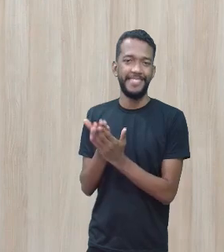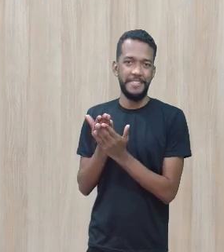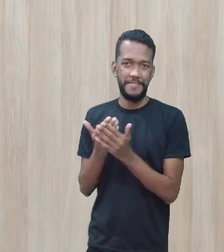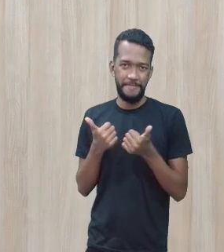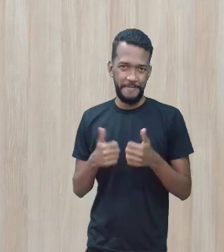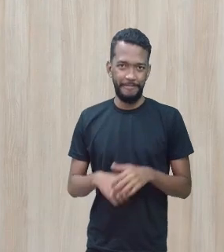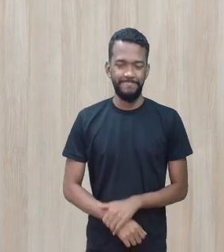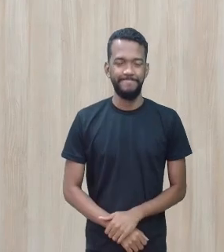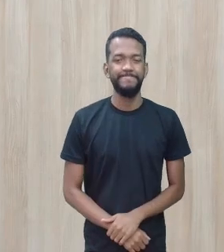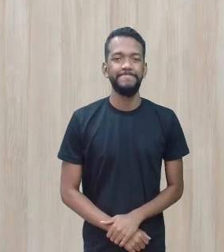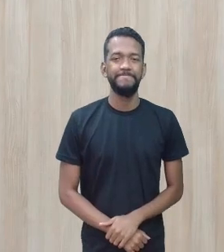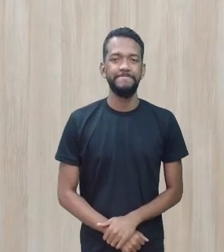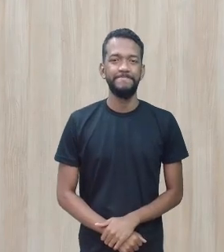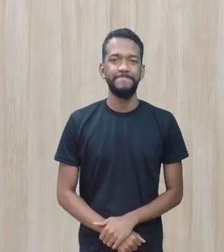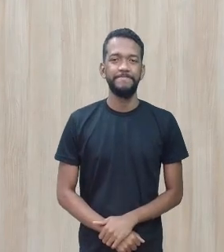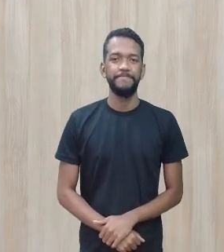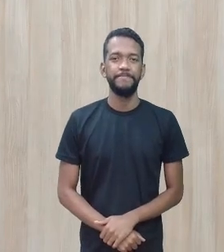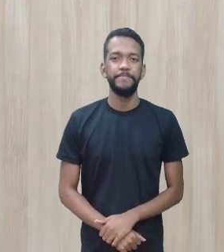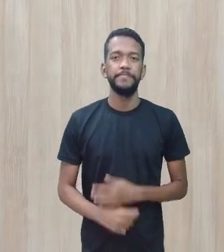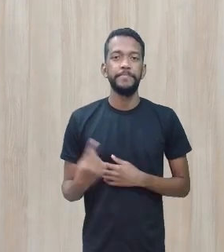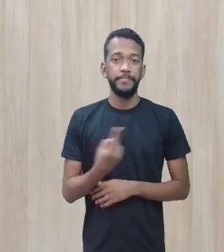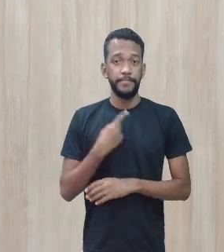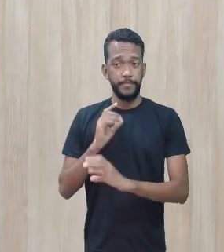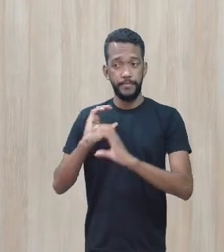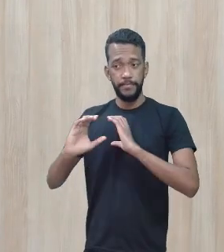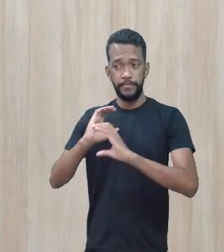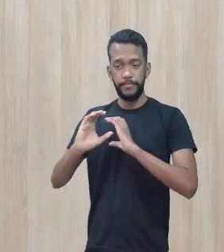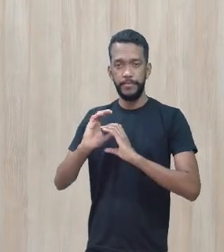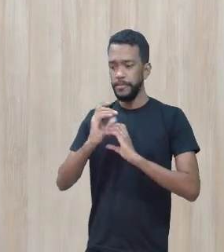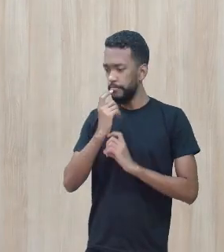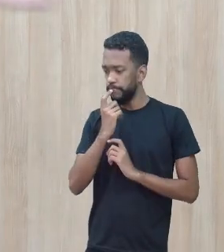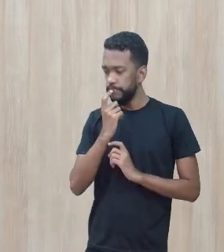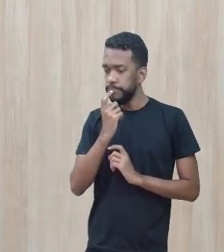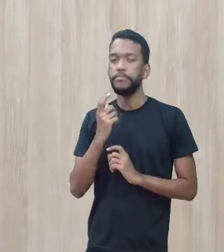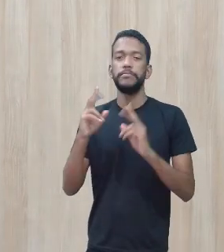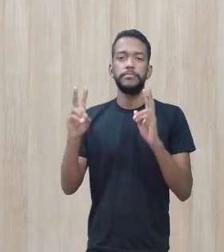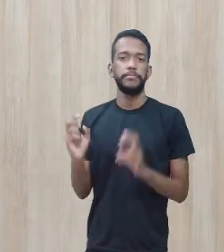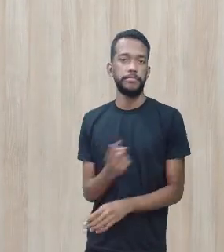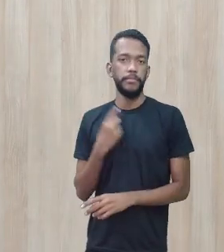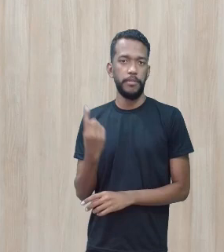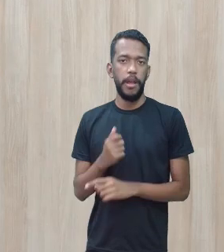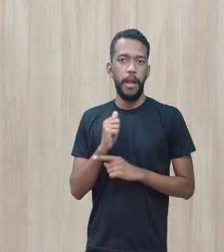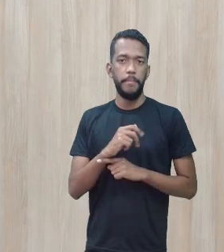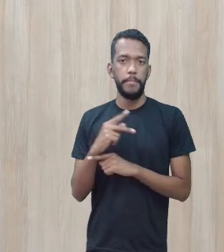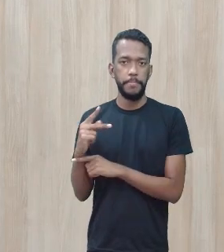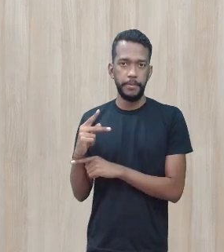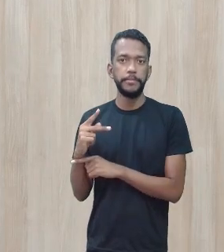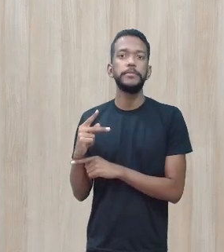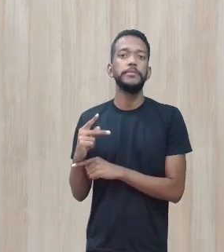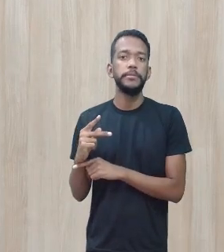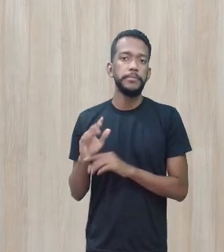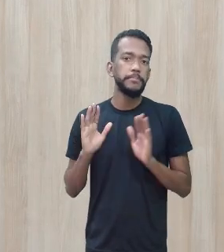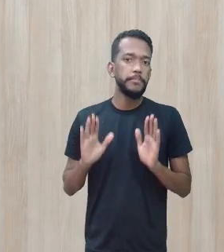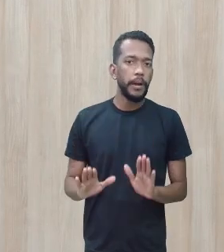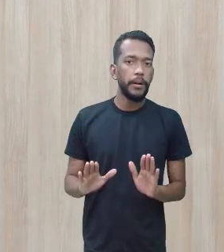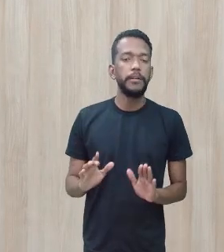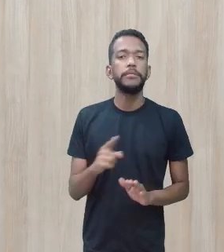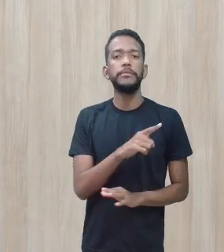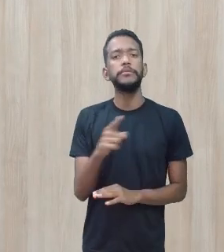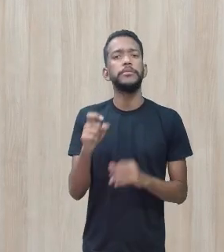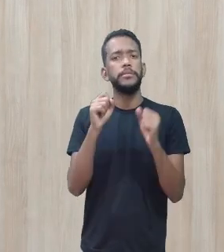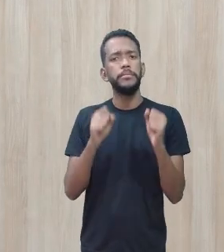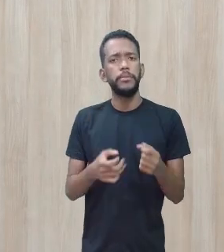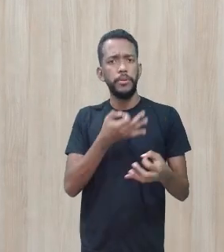bom? A nossa comunicação, brevemente, é a partir do nosso aplicativo, mas você pode deixar seus comentários